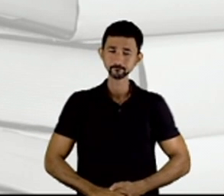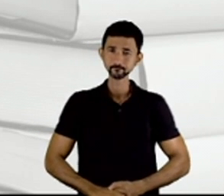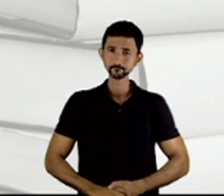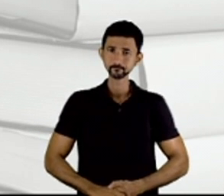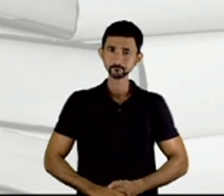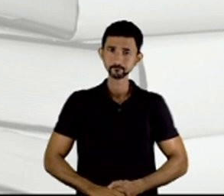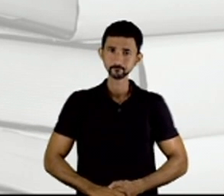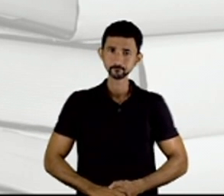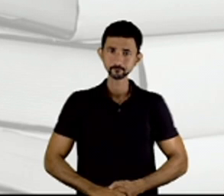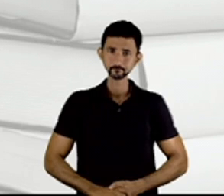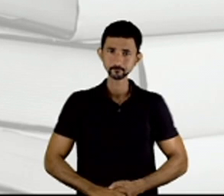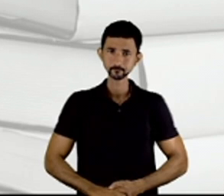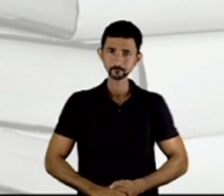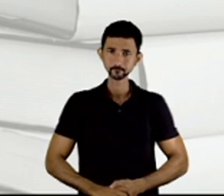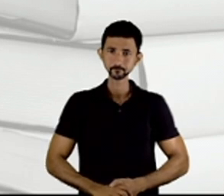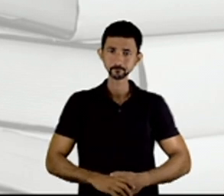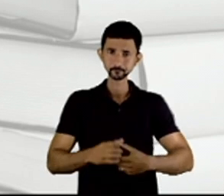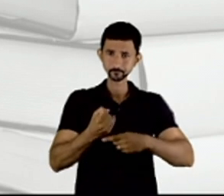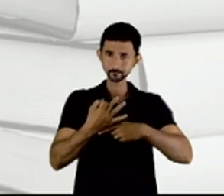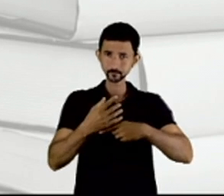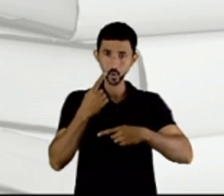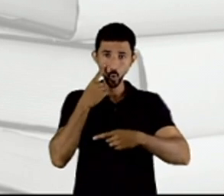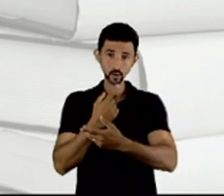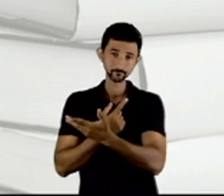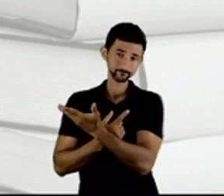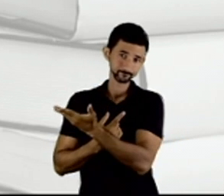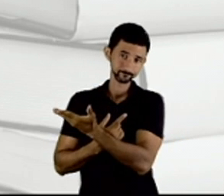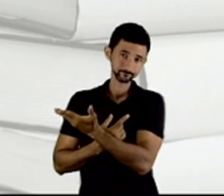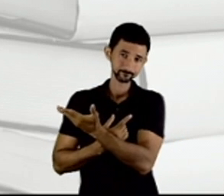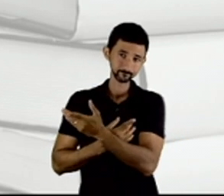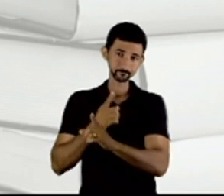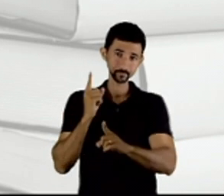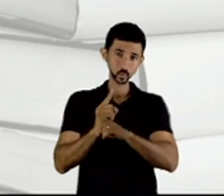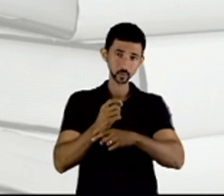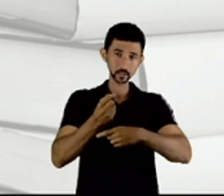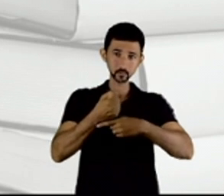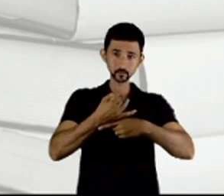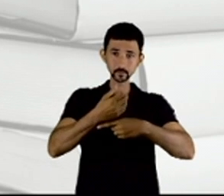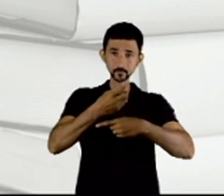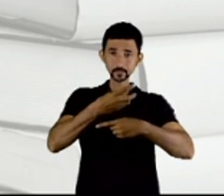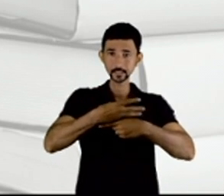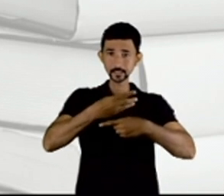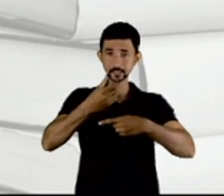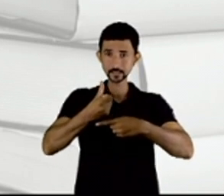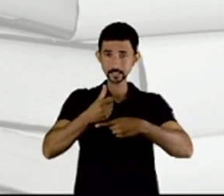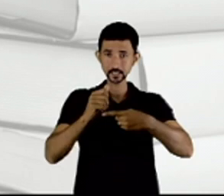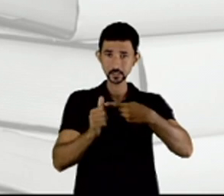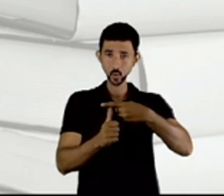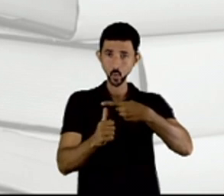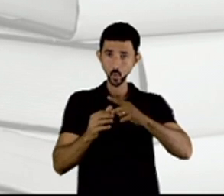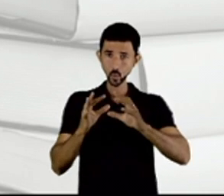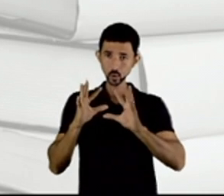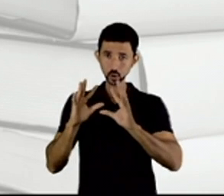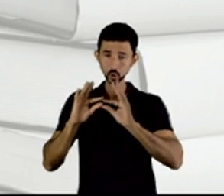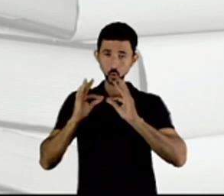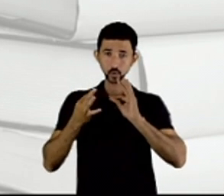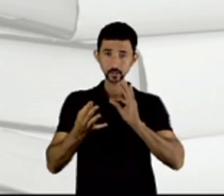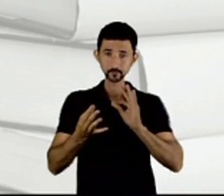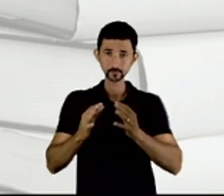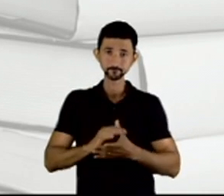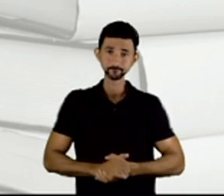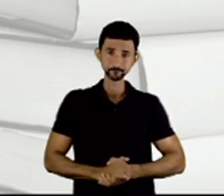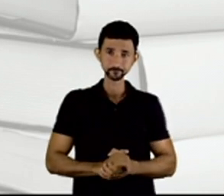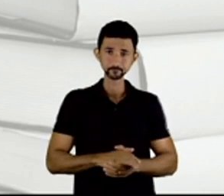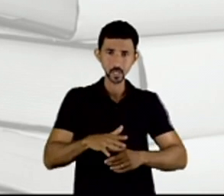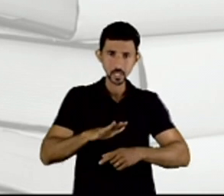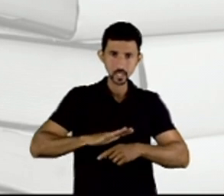3,272727. A fração geratriz procurada é 36 onzeavos, porque eu simplifiquei, certo? Mas,